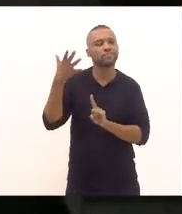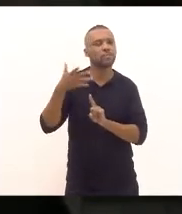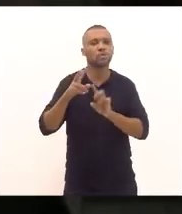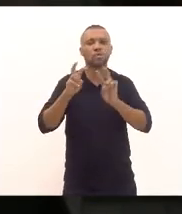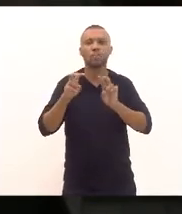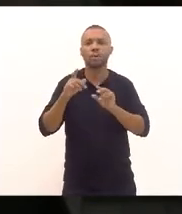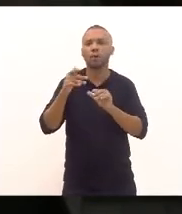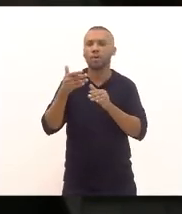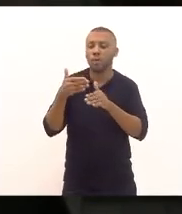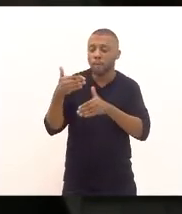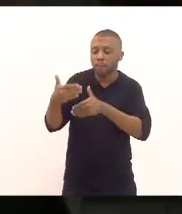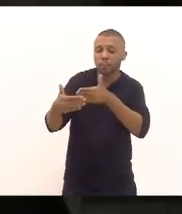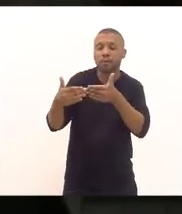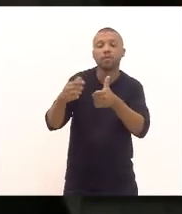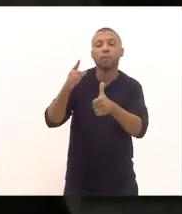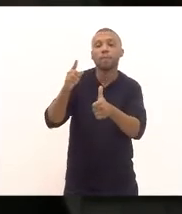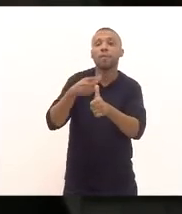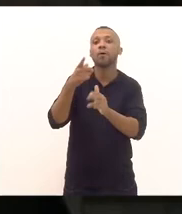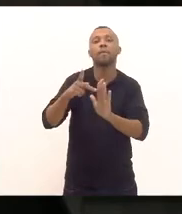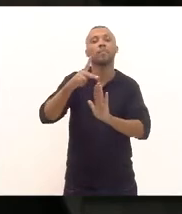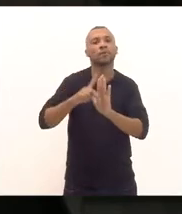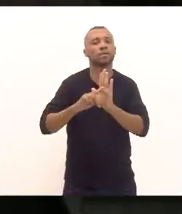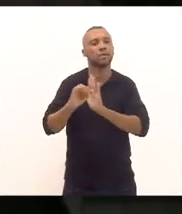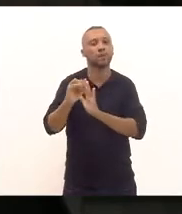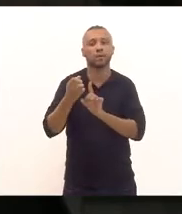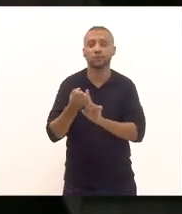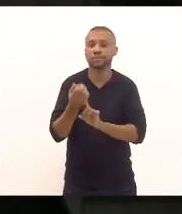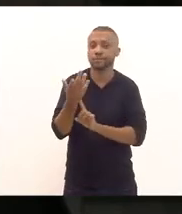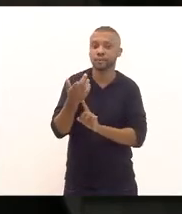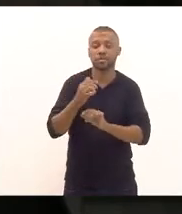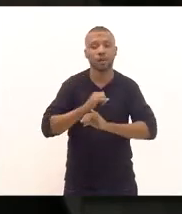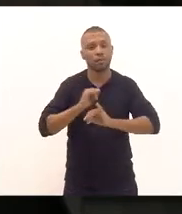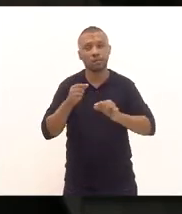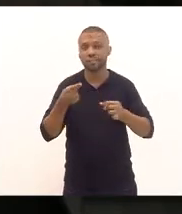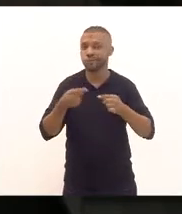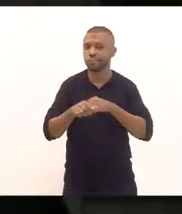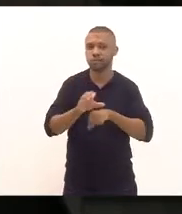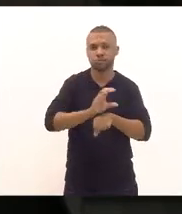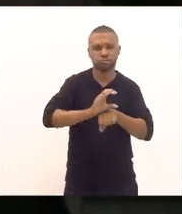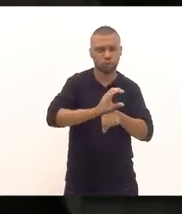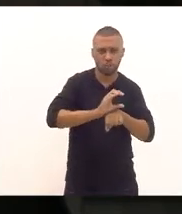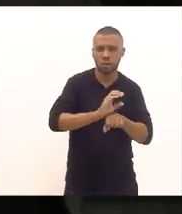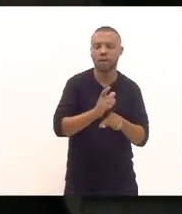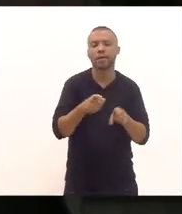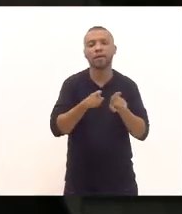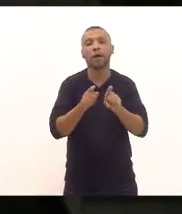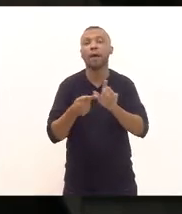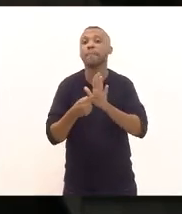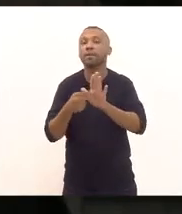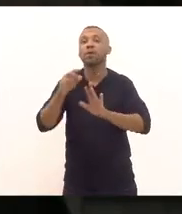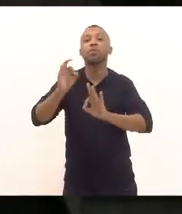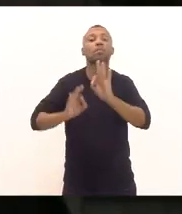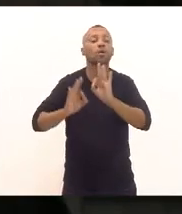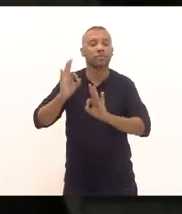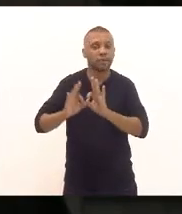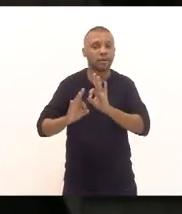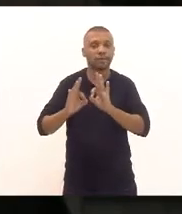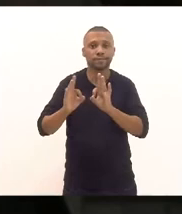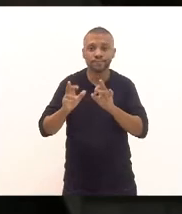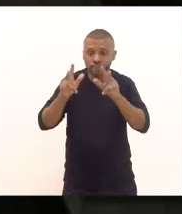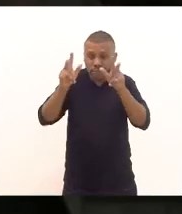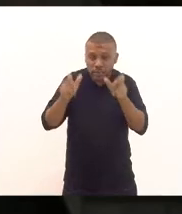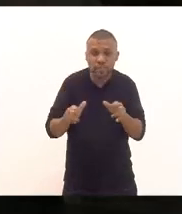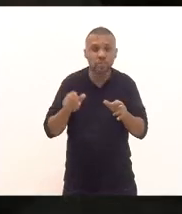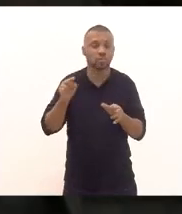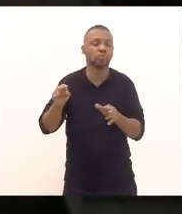a tua é do primeiro projeto a sua declaração de inconstitucionalidade apresentação deste projeto Mick de idêntico teor